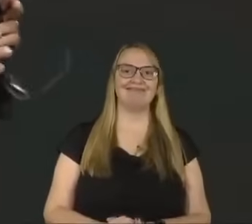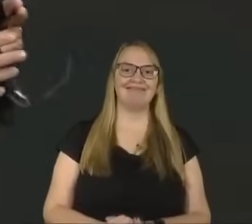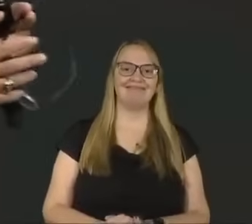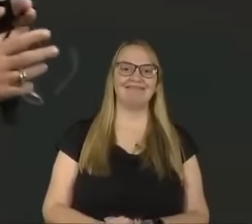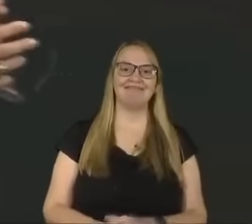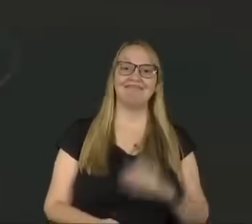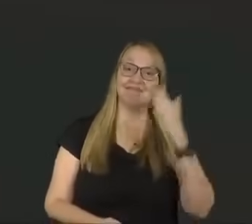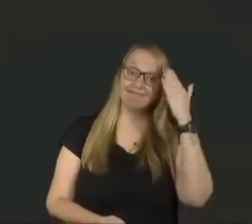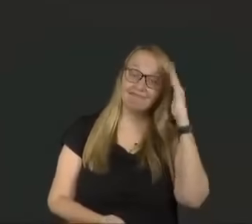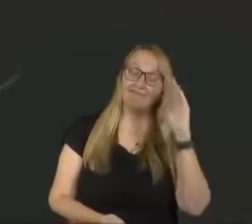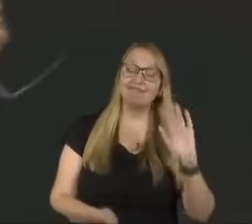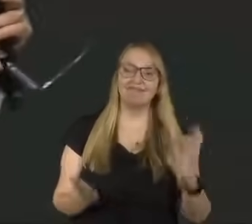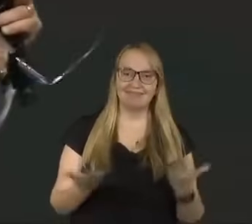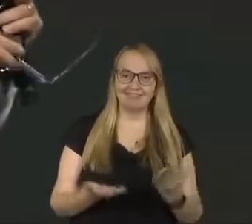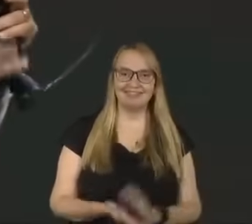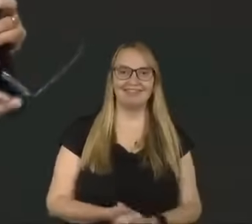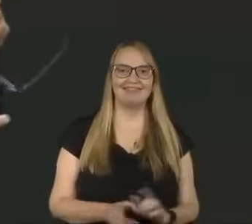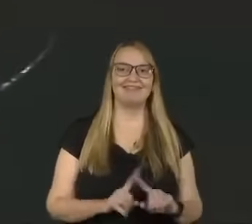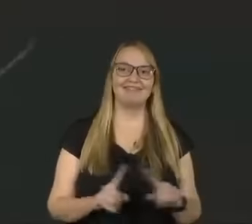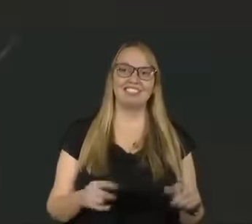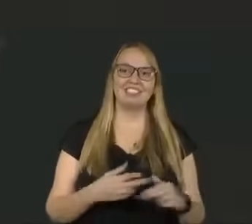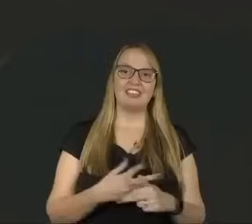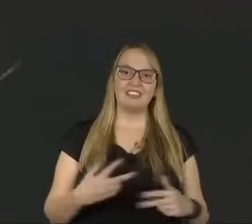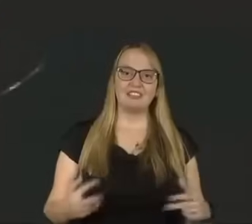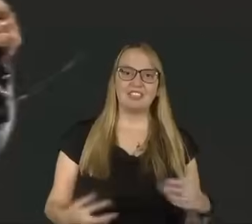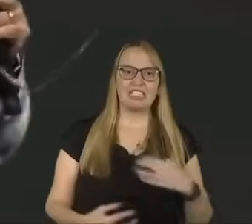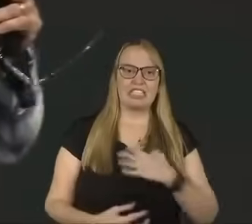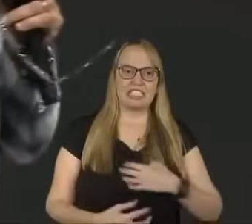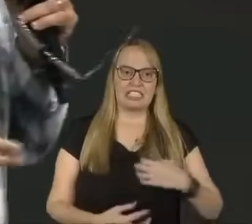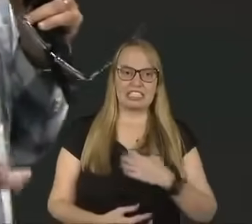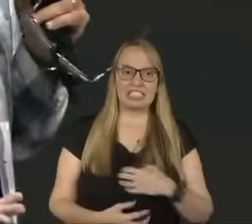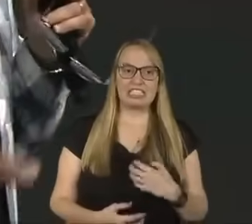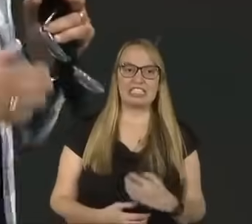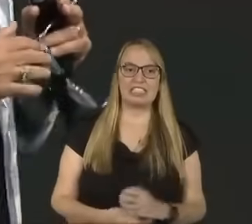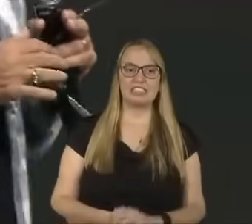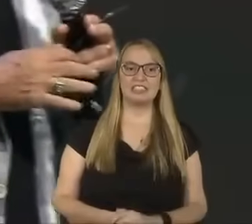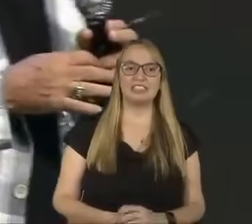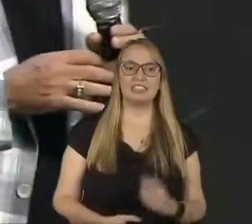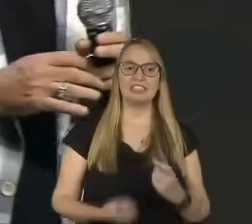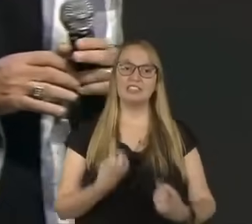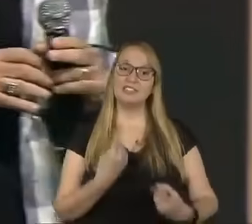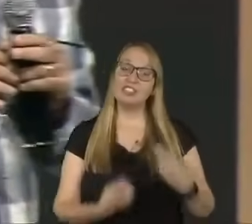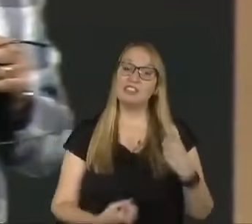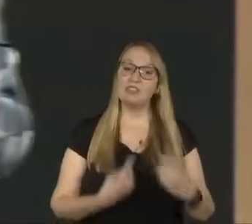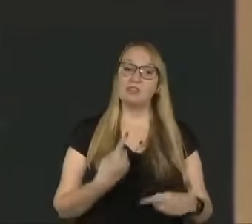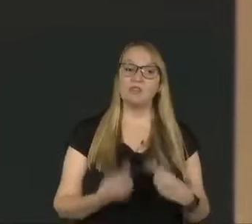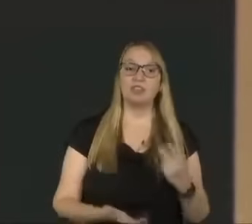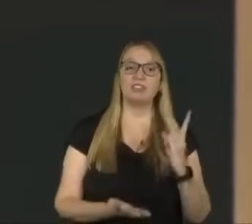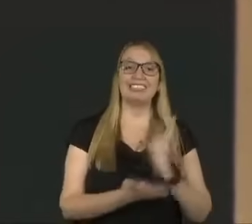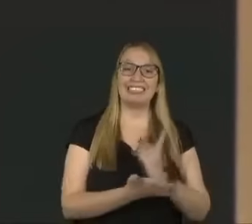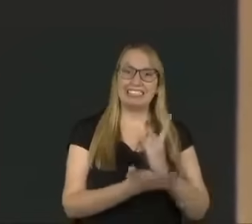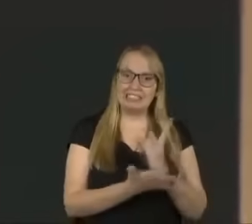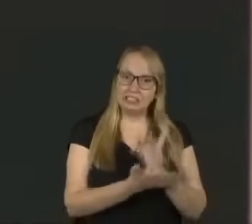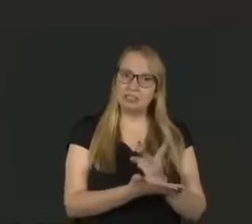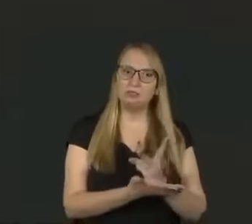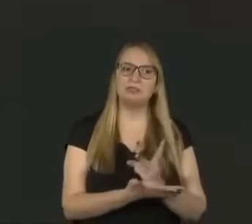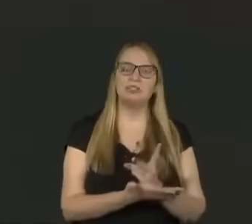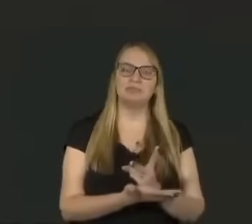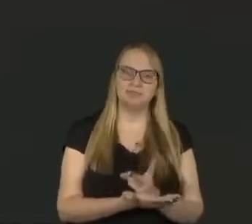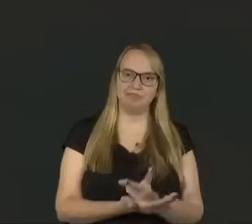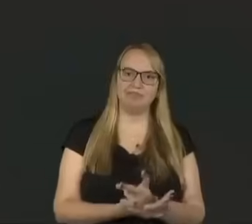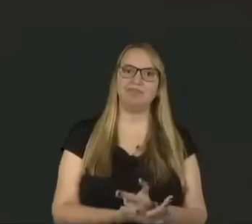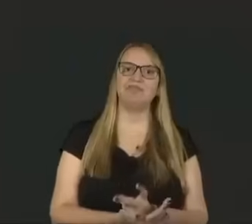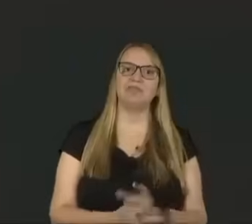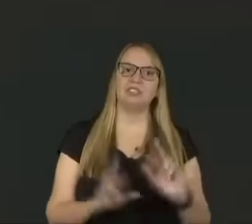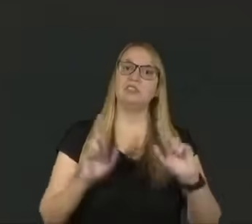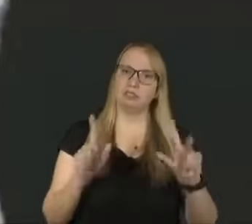já sabe mas uma coisa é você ficar zangado outra coisa é você viver Zangado é muito